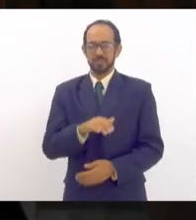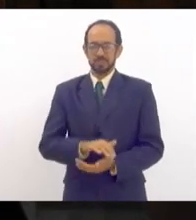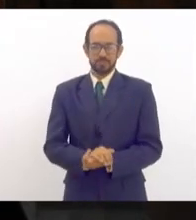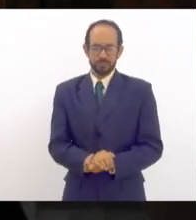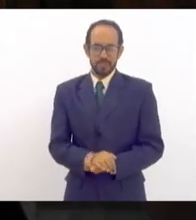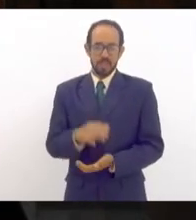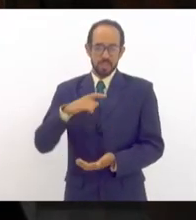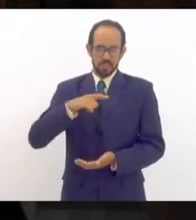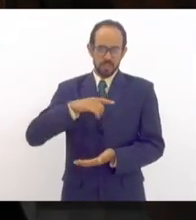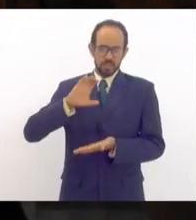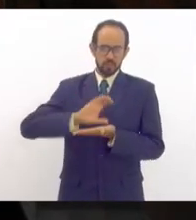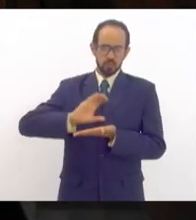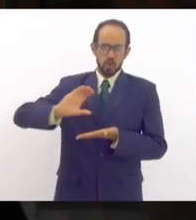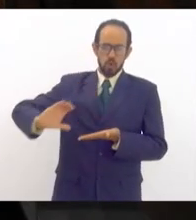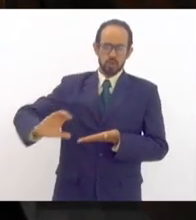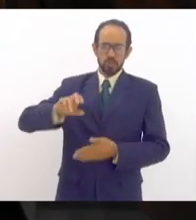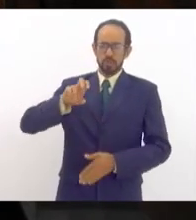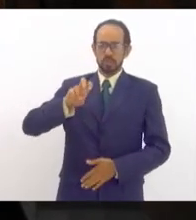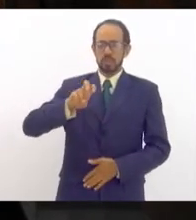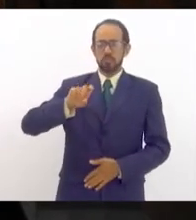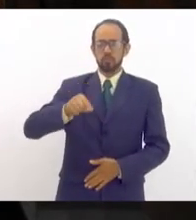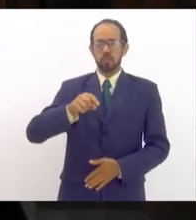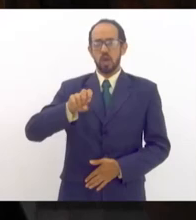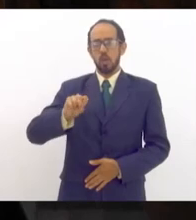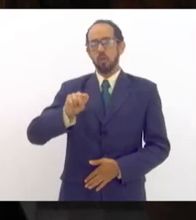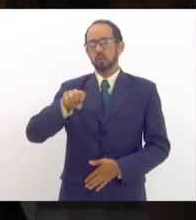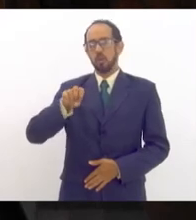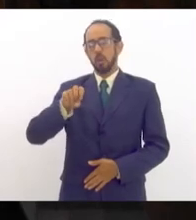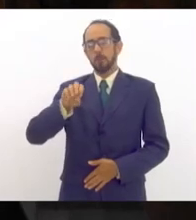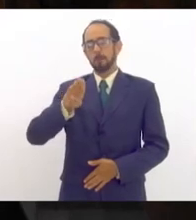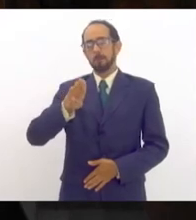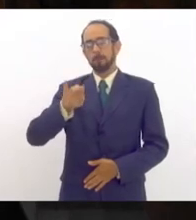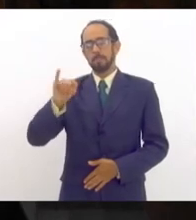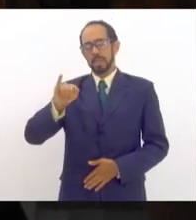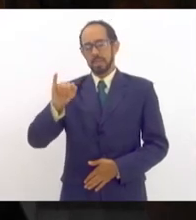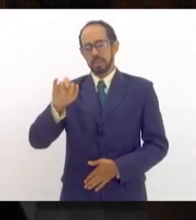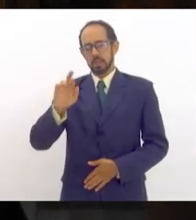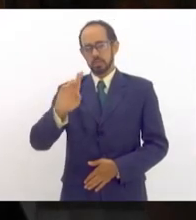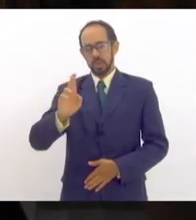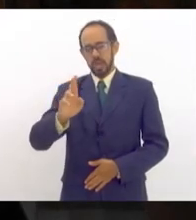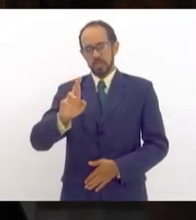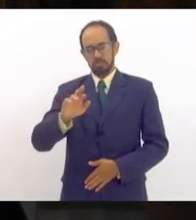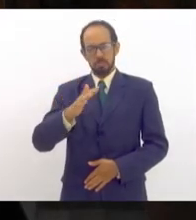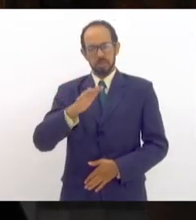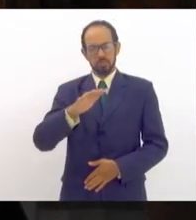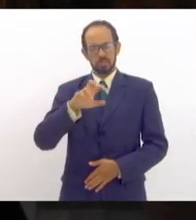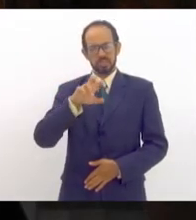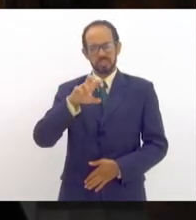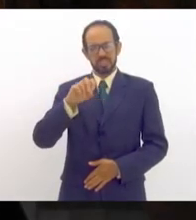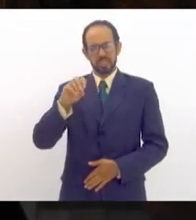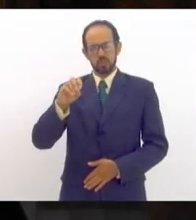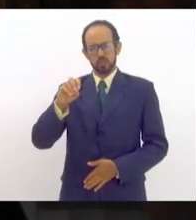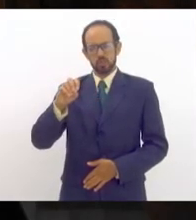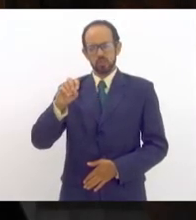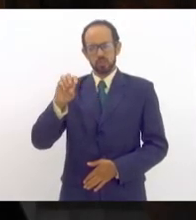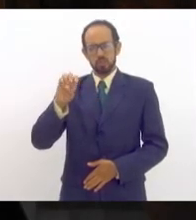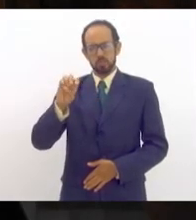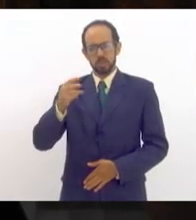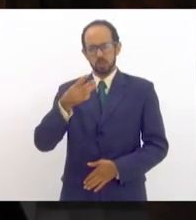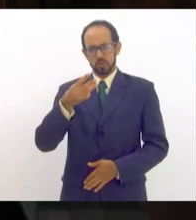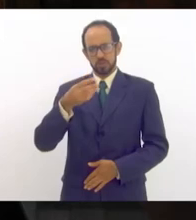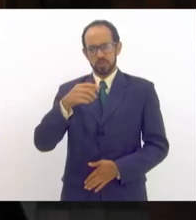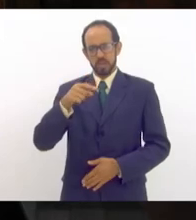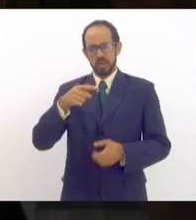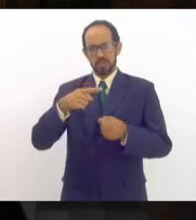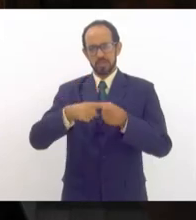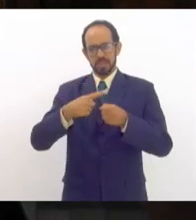lá o seu orçamento de 5,8 B para cerca de 500 mil habitantes a cidade que eu moro a